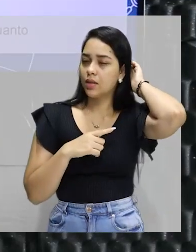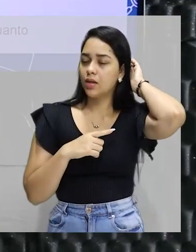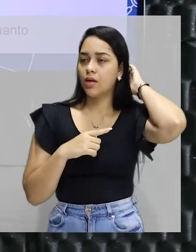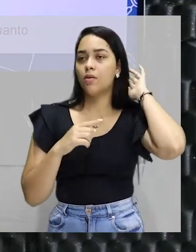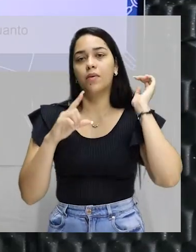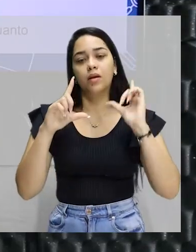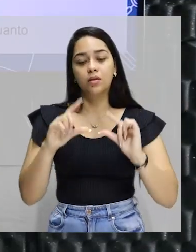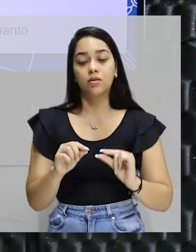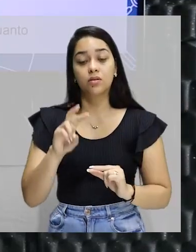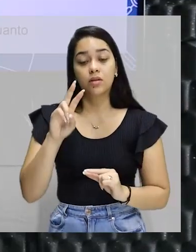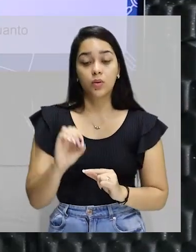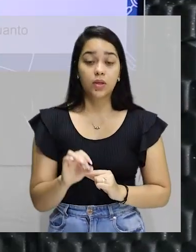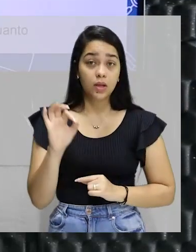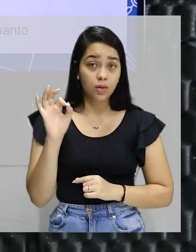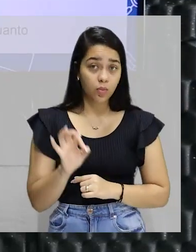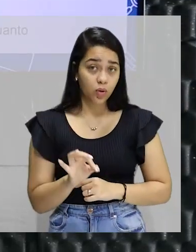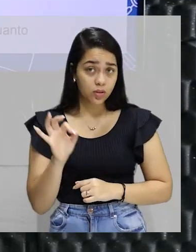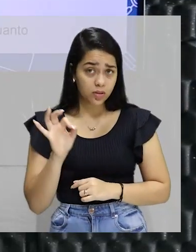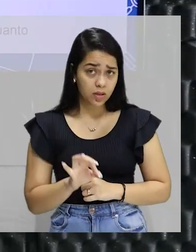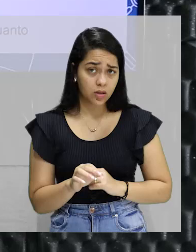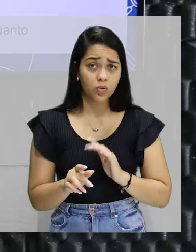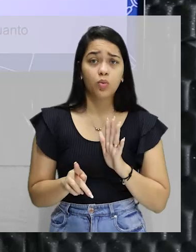de 50%